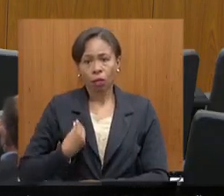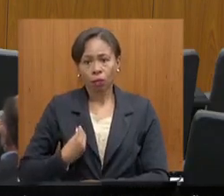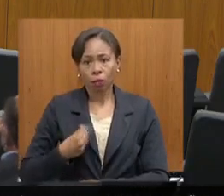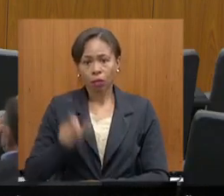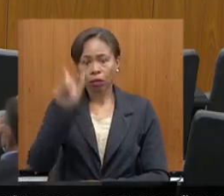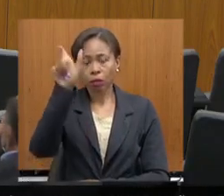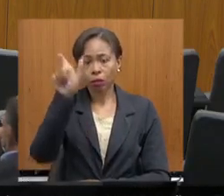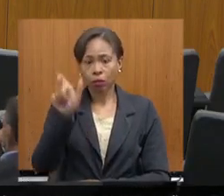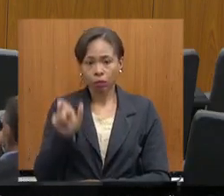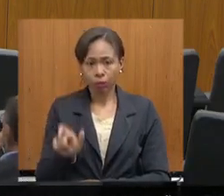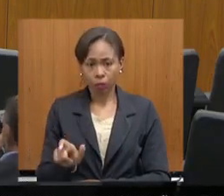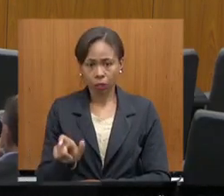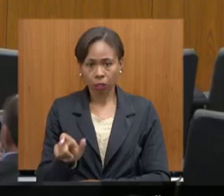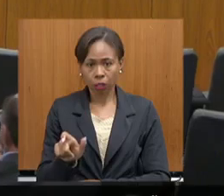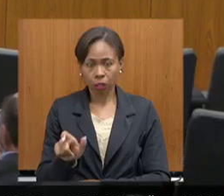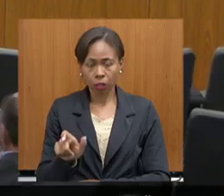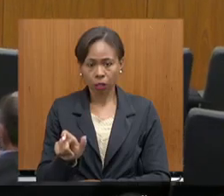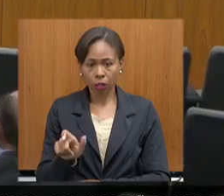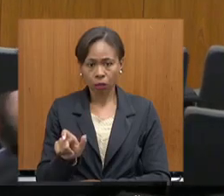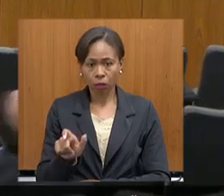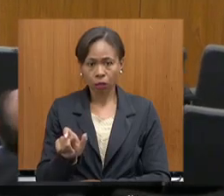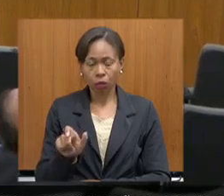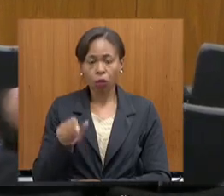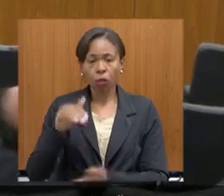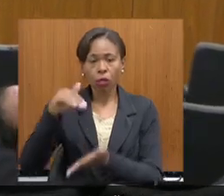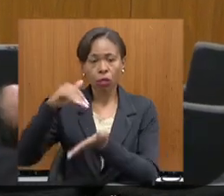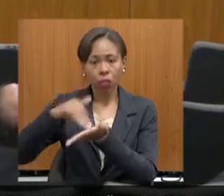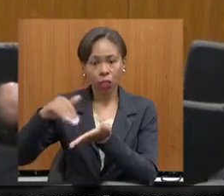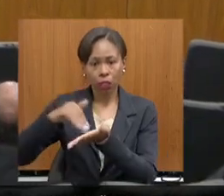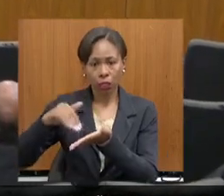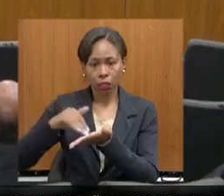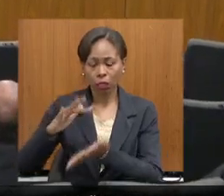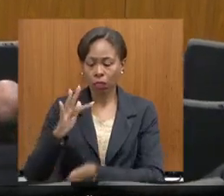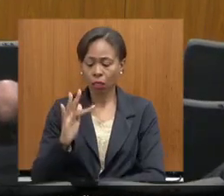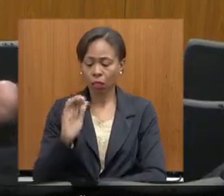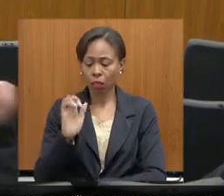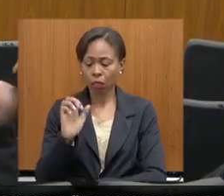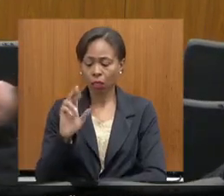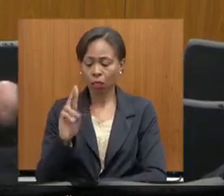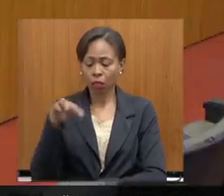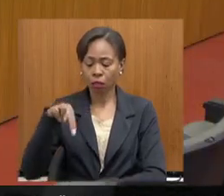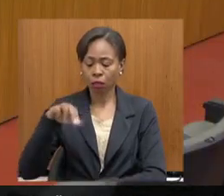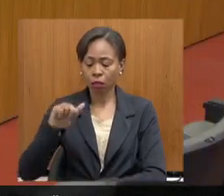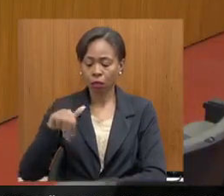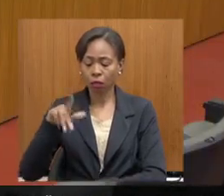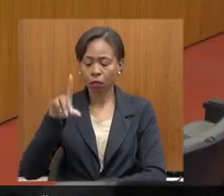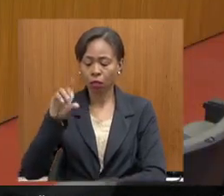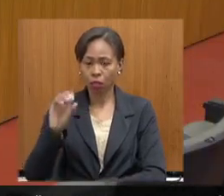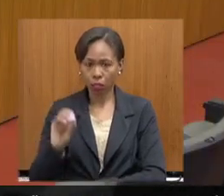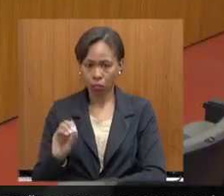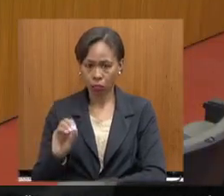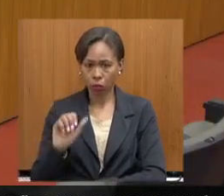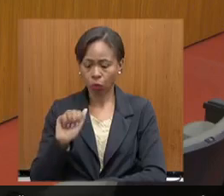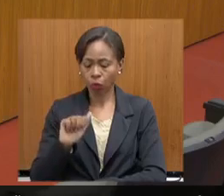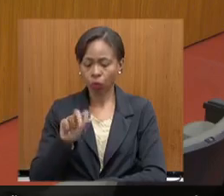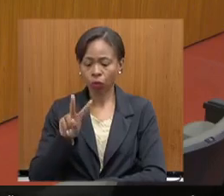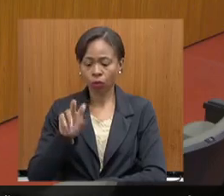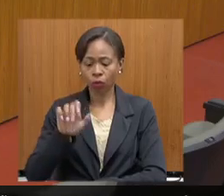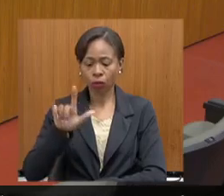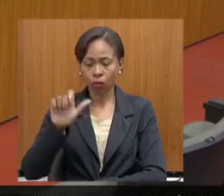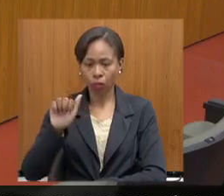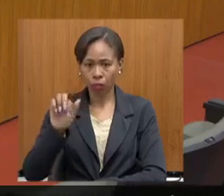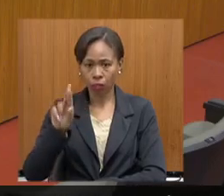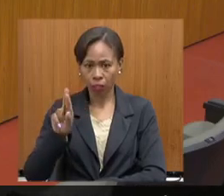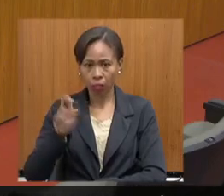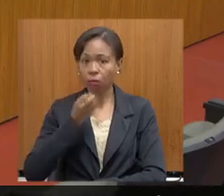do nosso convidado secretário Fernando passado de chancelar seja bem-vindo